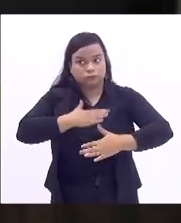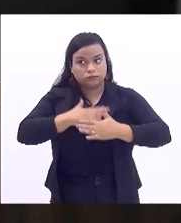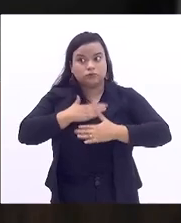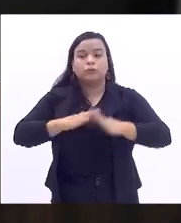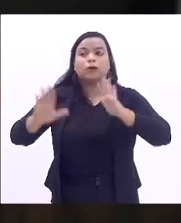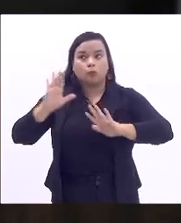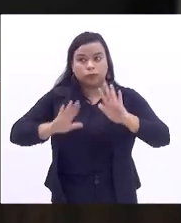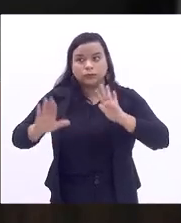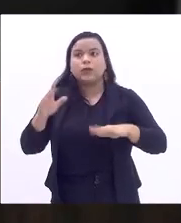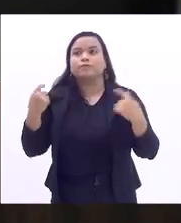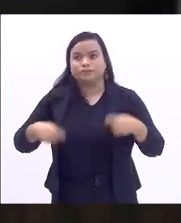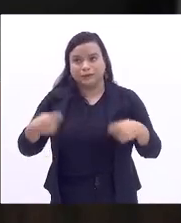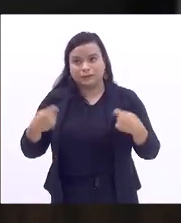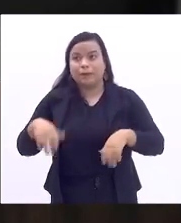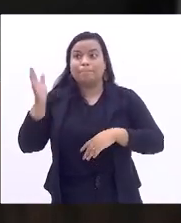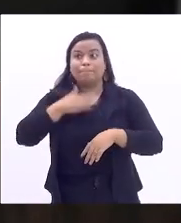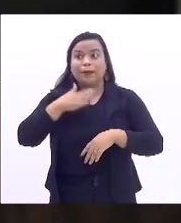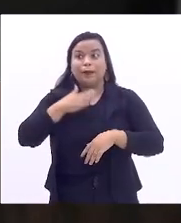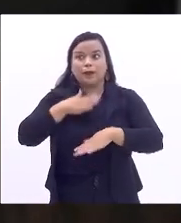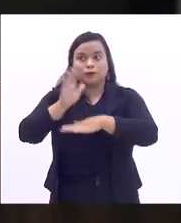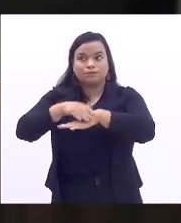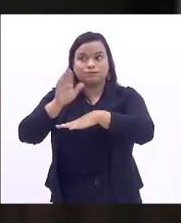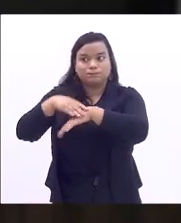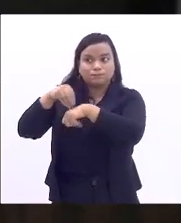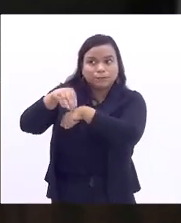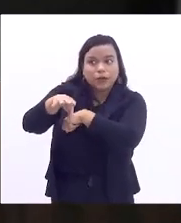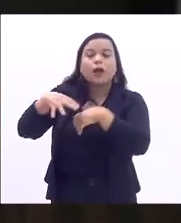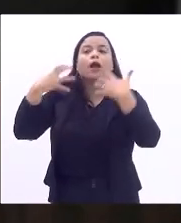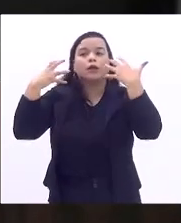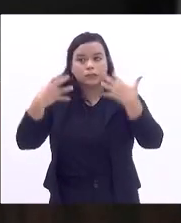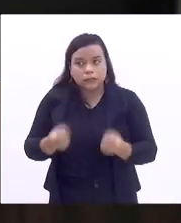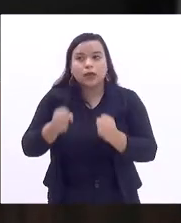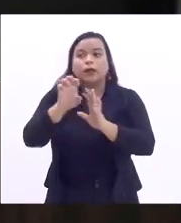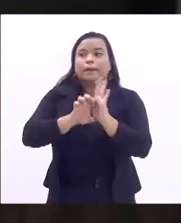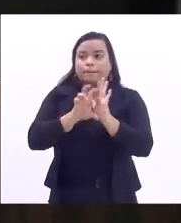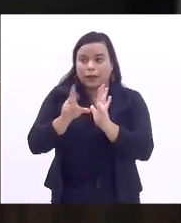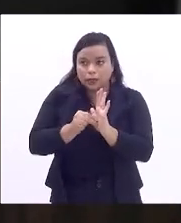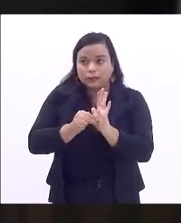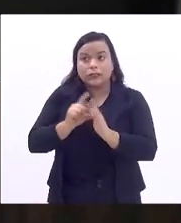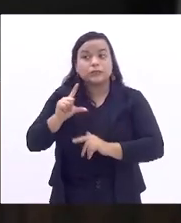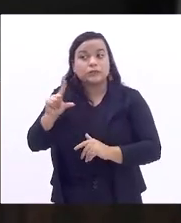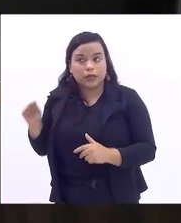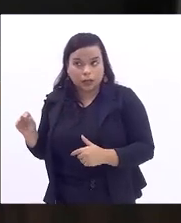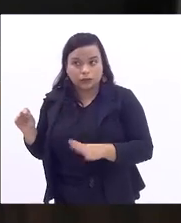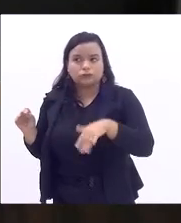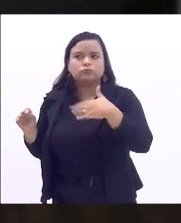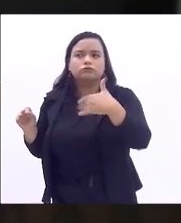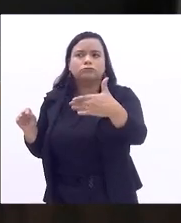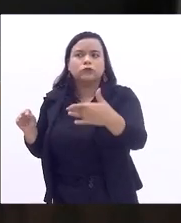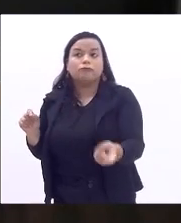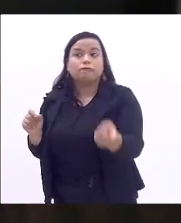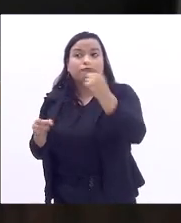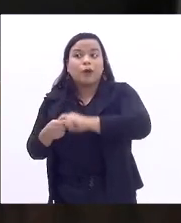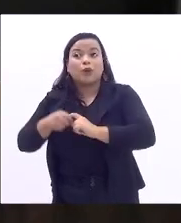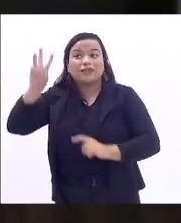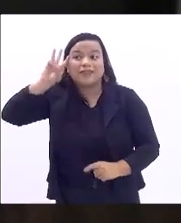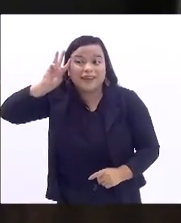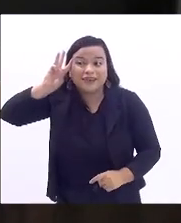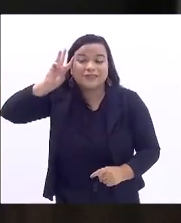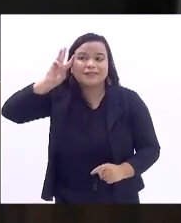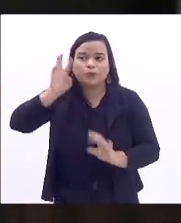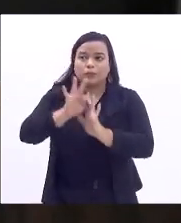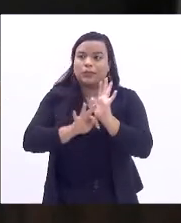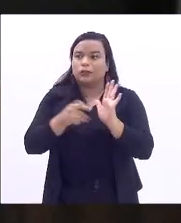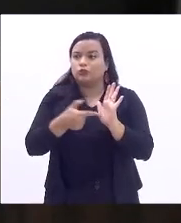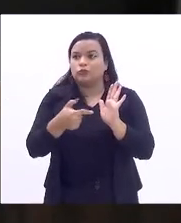eu eu meu encaminhamento a gente acata emenda Sai e volta volta terça-feira a gente volta ao